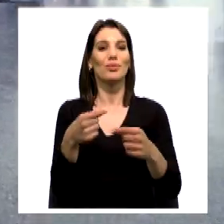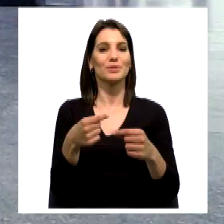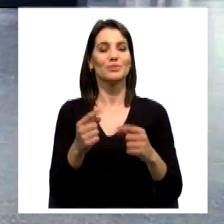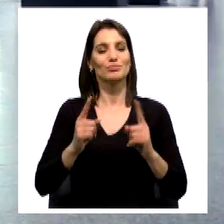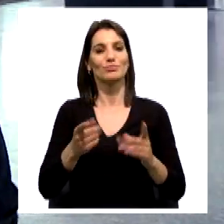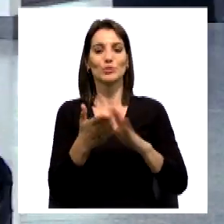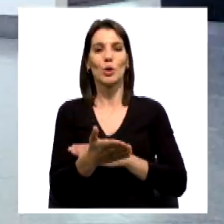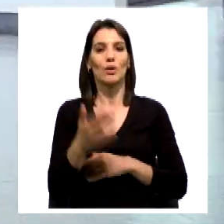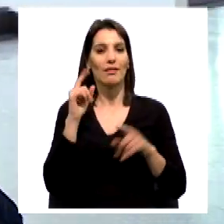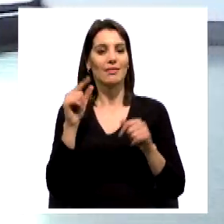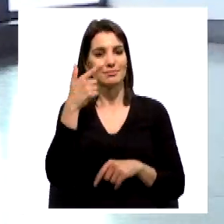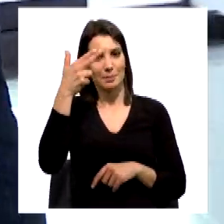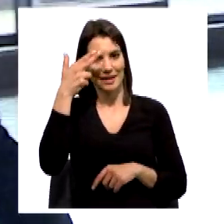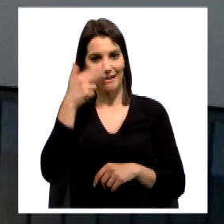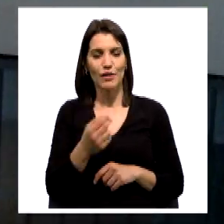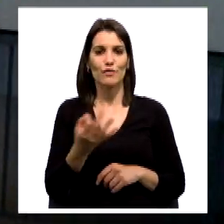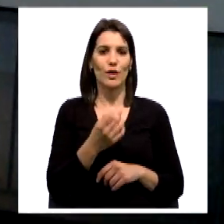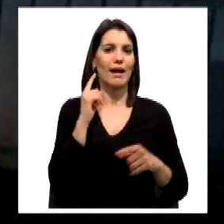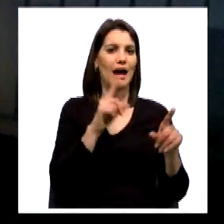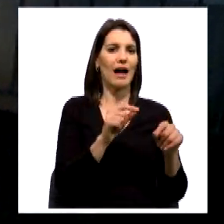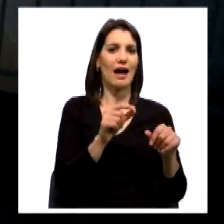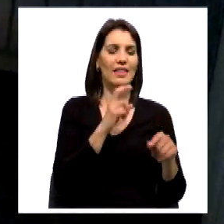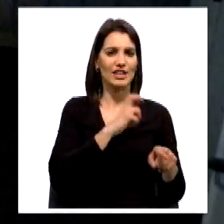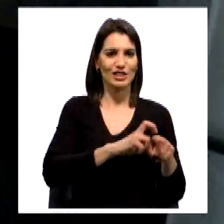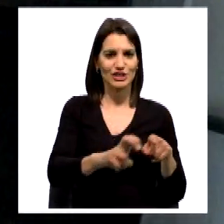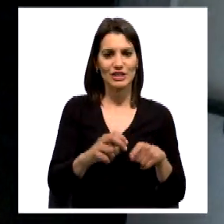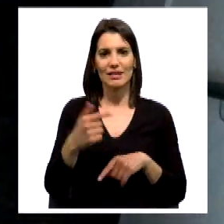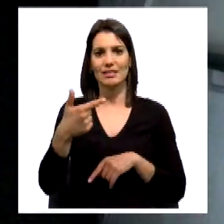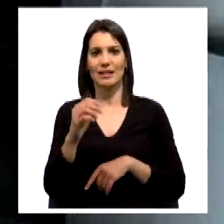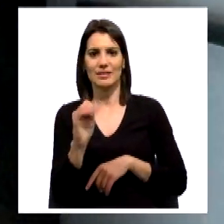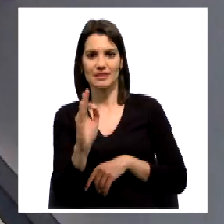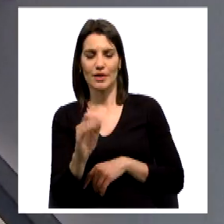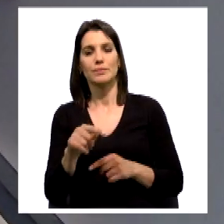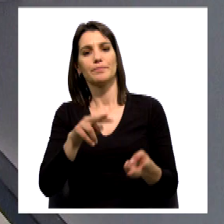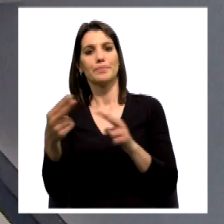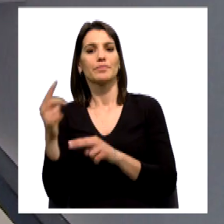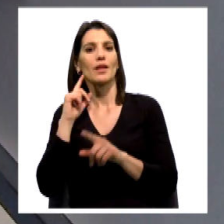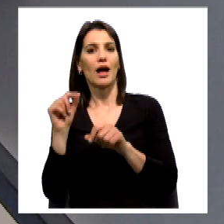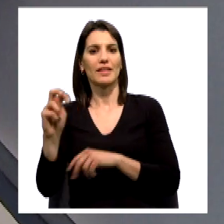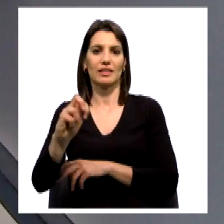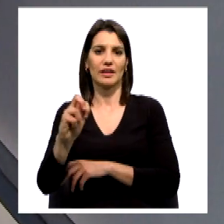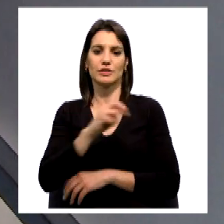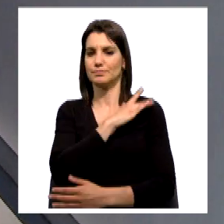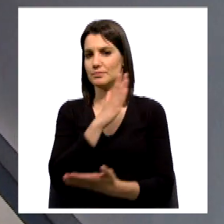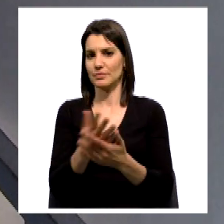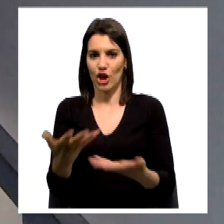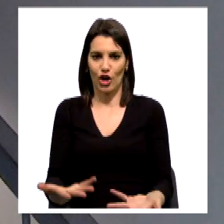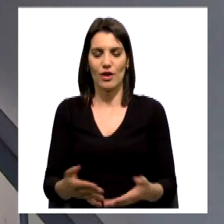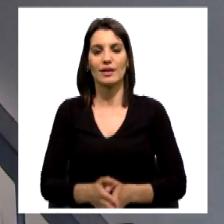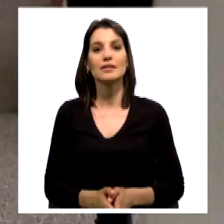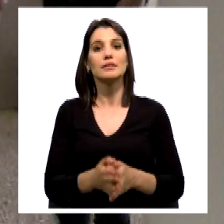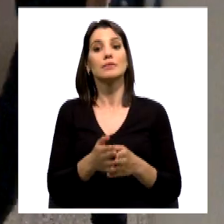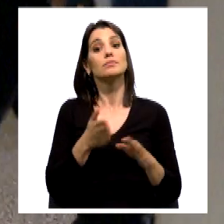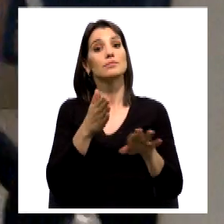Amadora, que entrou para o mundo das rádios pirata. Passou pela Rádio Energia, do grupo da TSF, e seguiu para a Antena 3, onde se mantém até